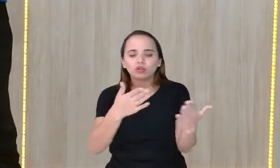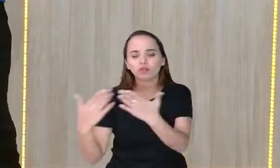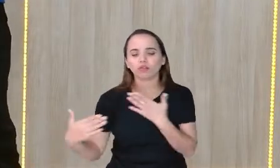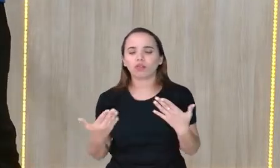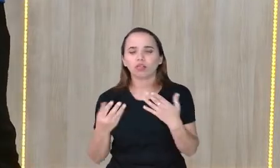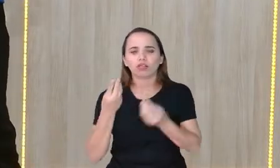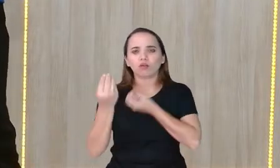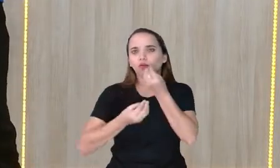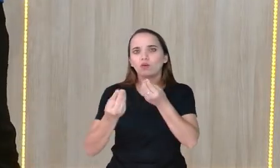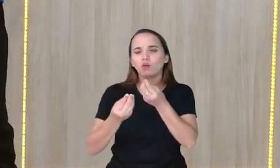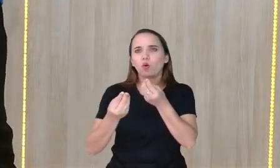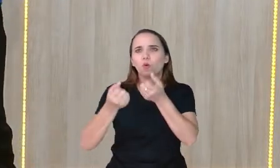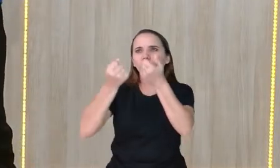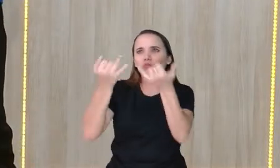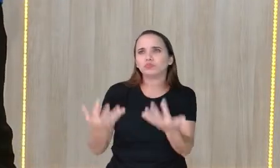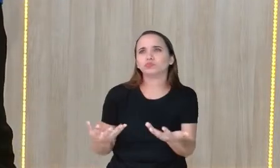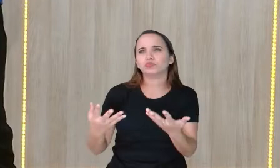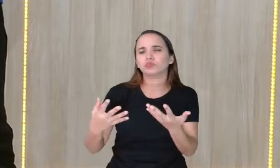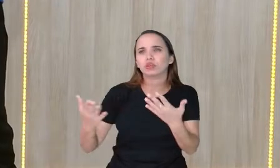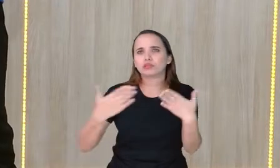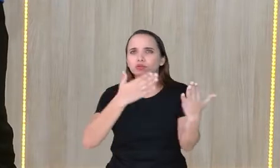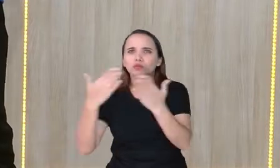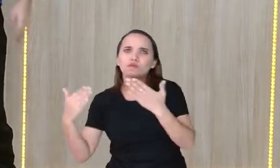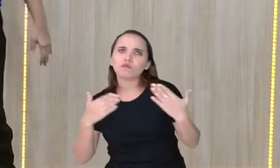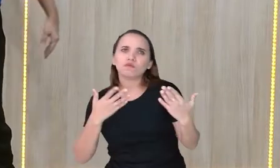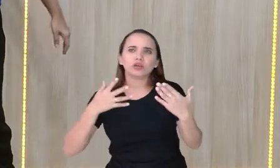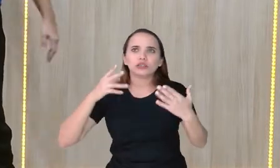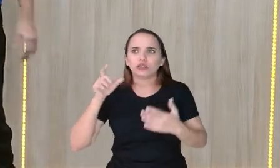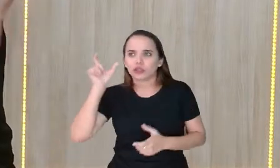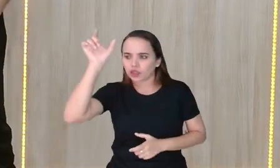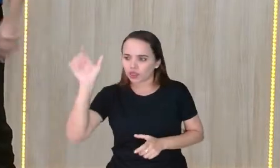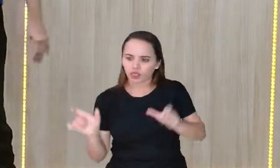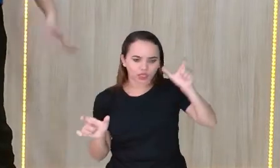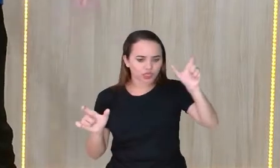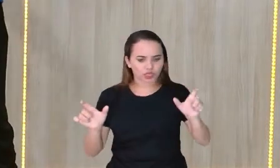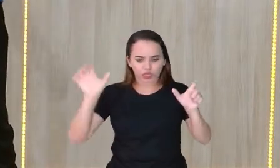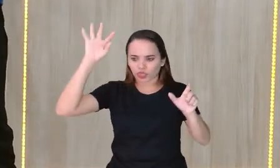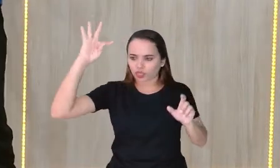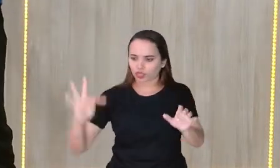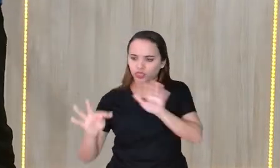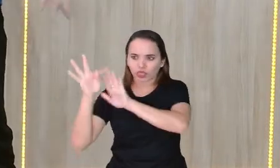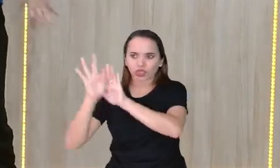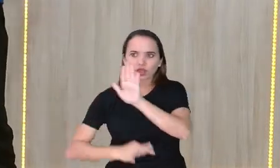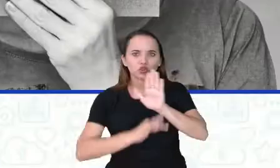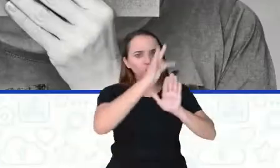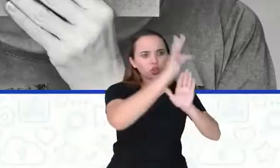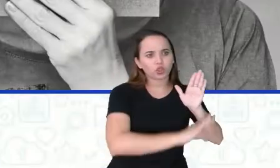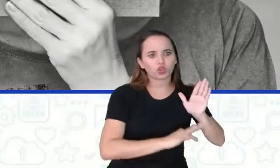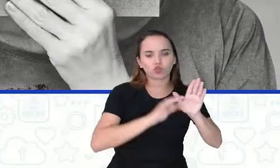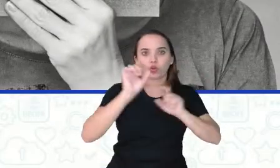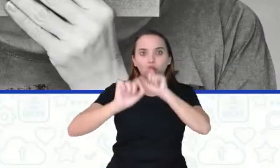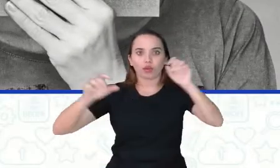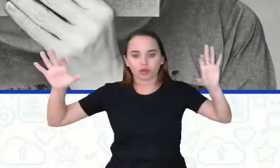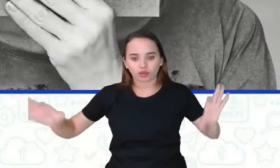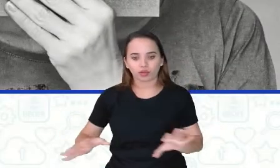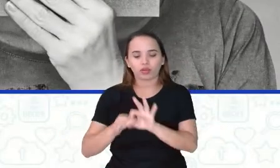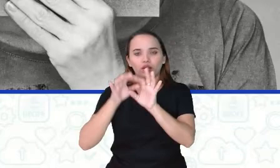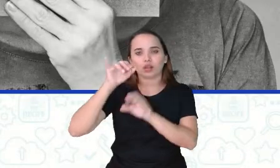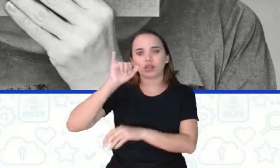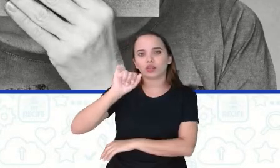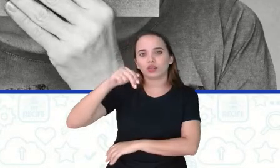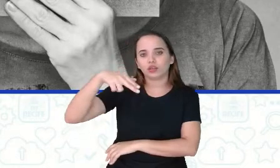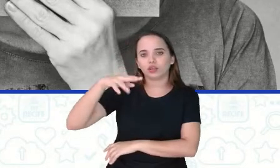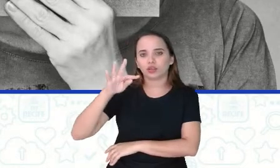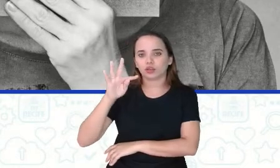gente chama esse diálogo entre textos? De intertextualidade, gente. Um tópico que a gente já trabalhou, já